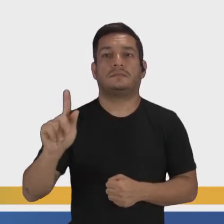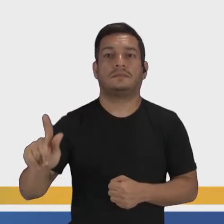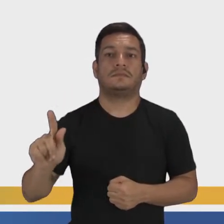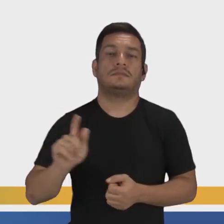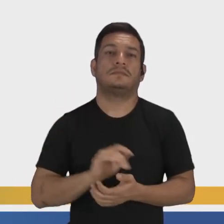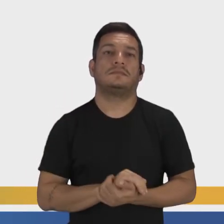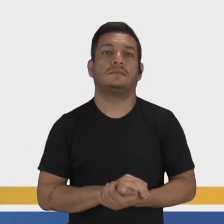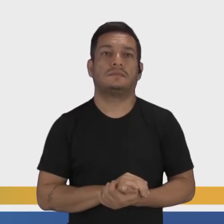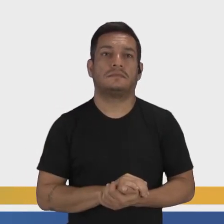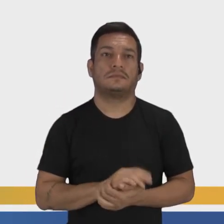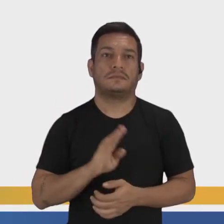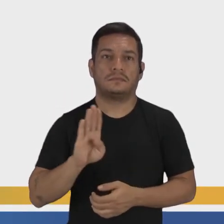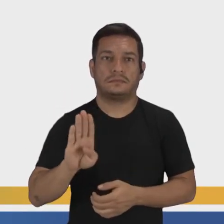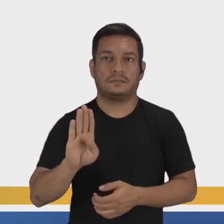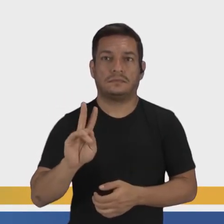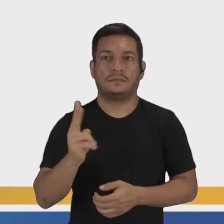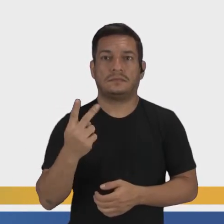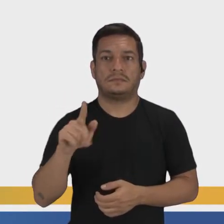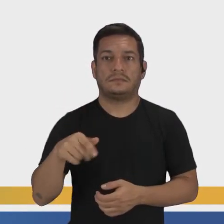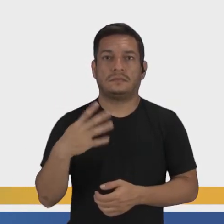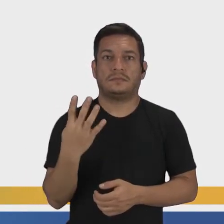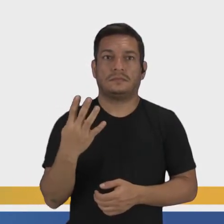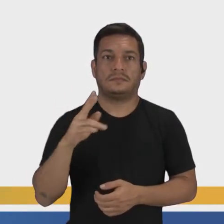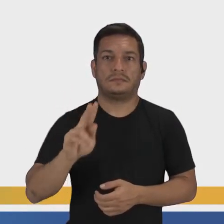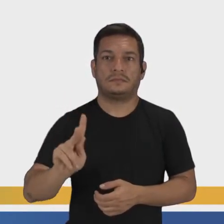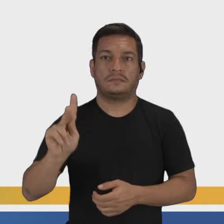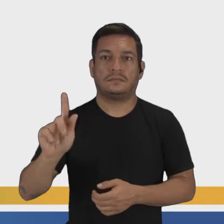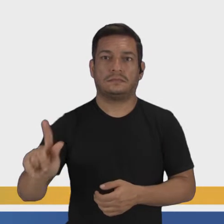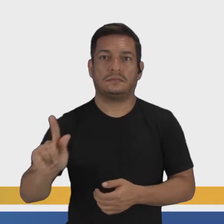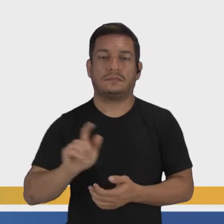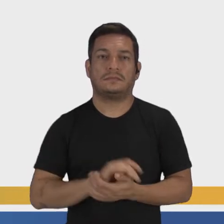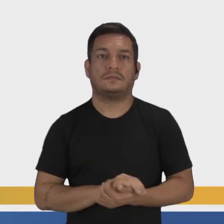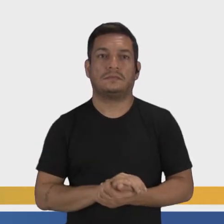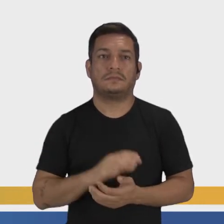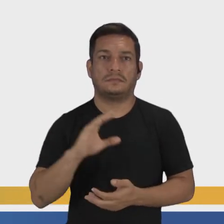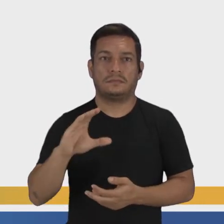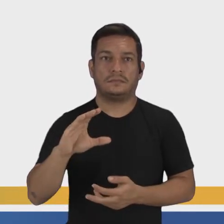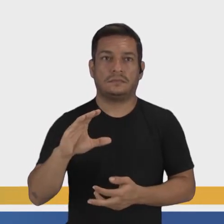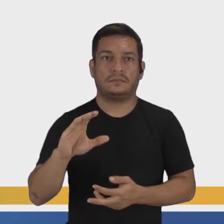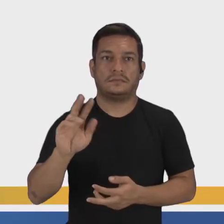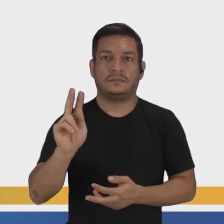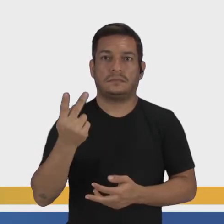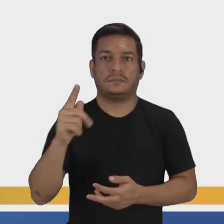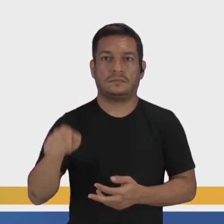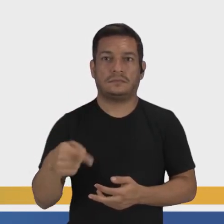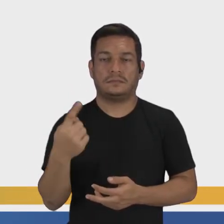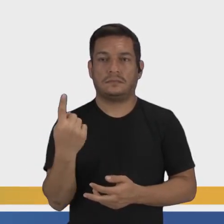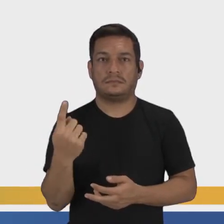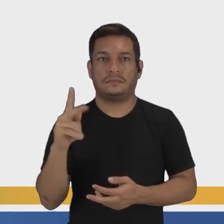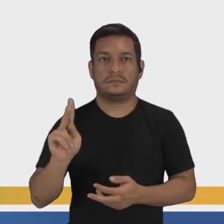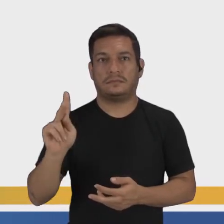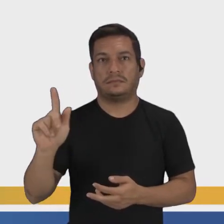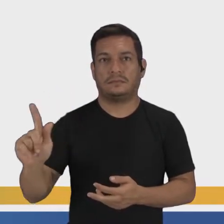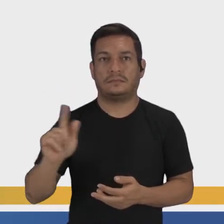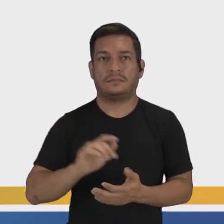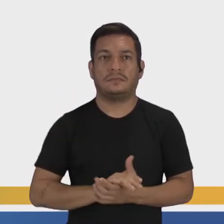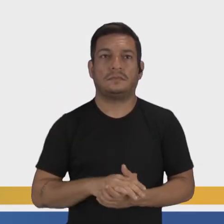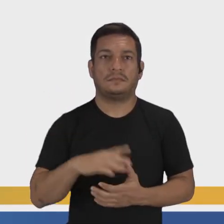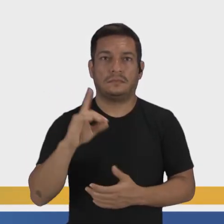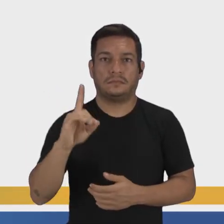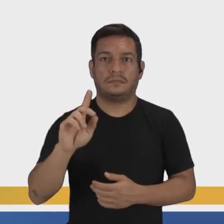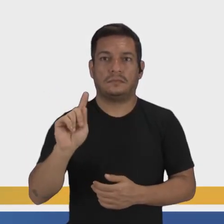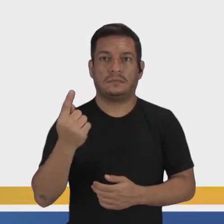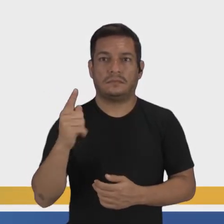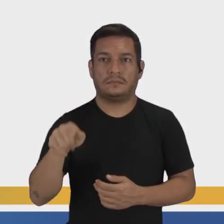kg. Na letra B, 2,4 kg. Na letra C, 2,1 kg. Na